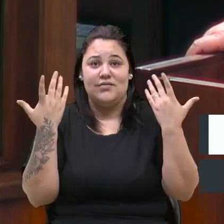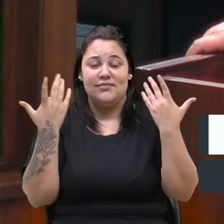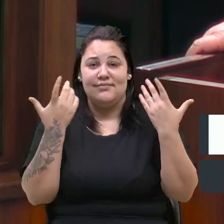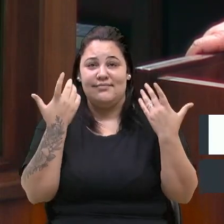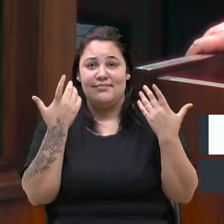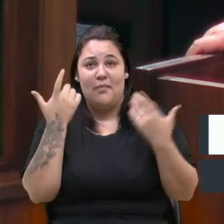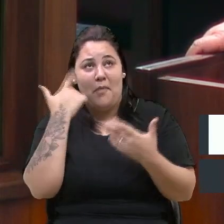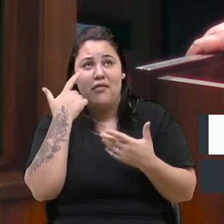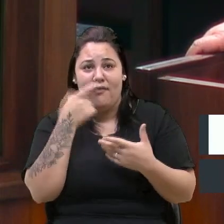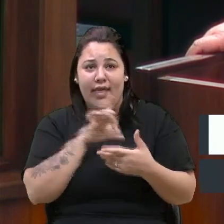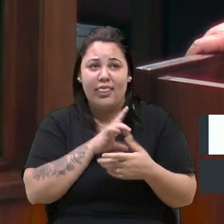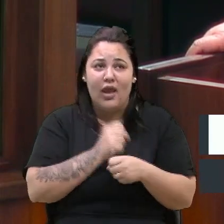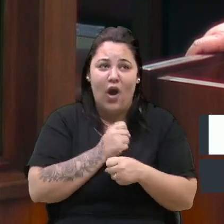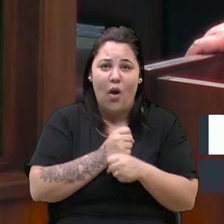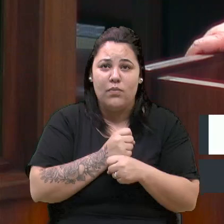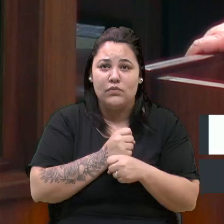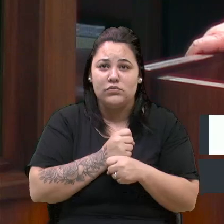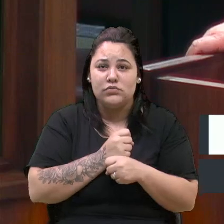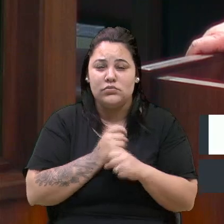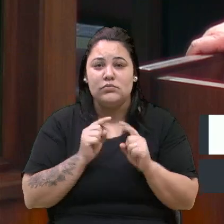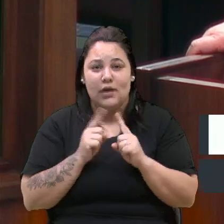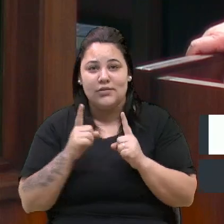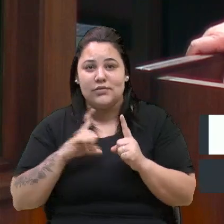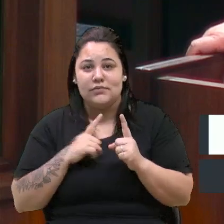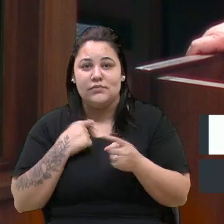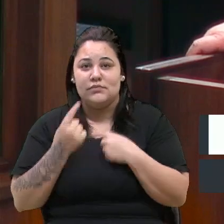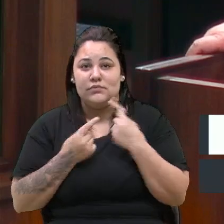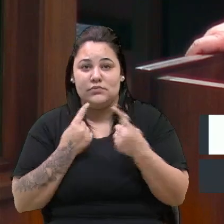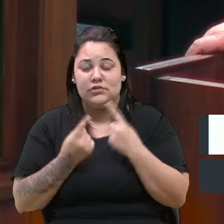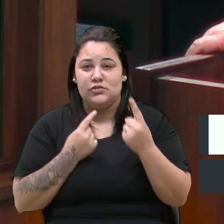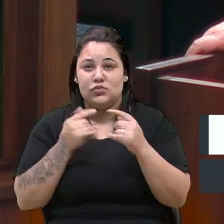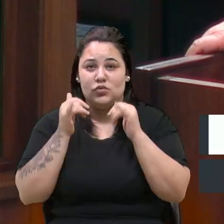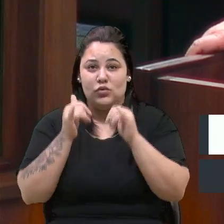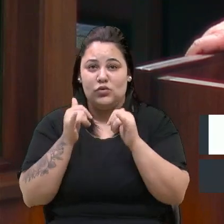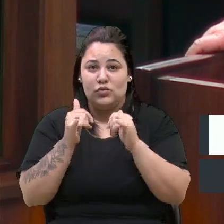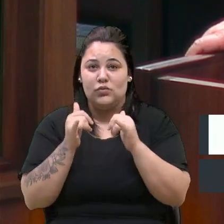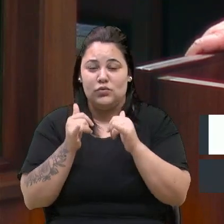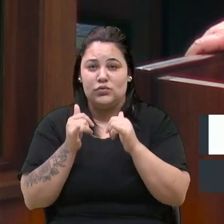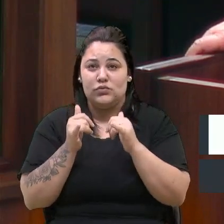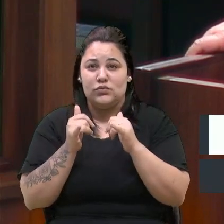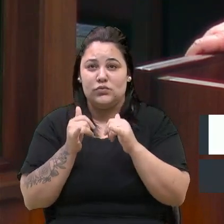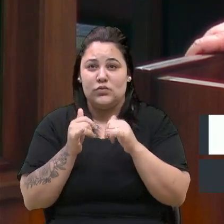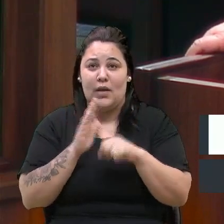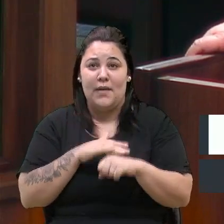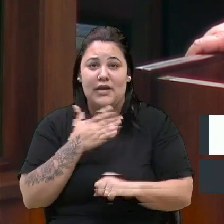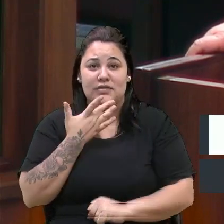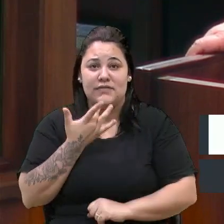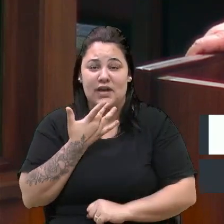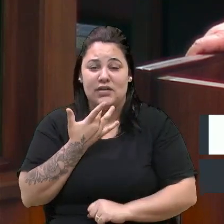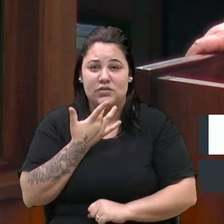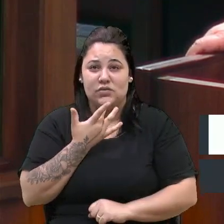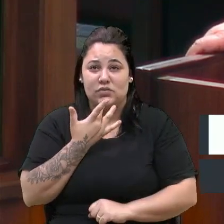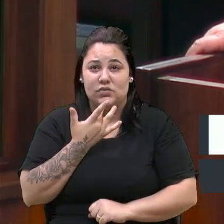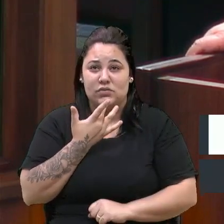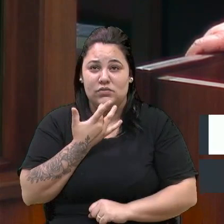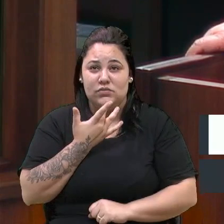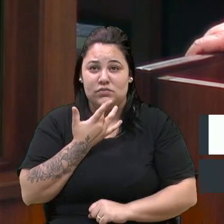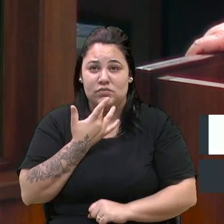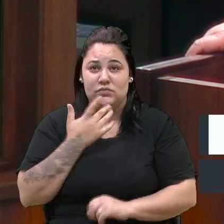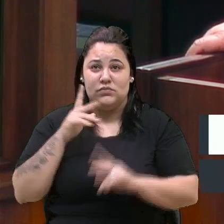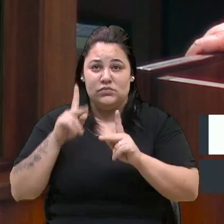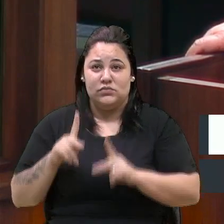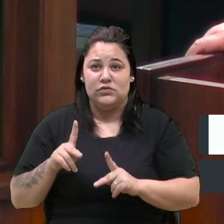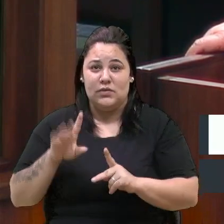né? Reclamação do transporte coletivo, que o ônibus está mais fácil, o ônibus coletivo. As pessoas